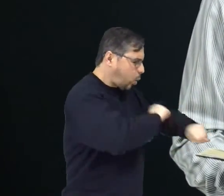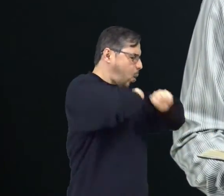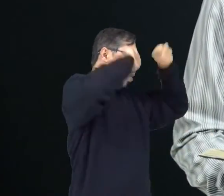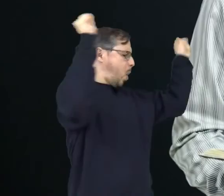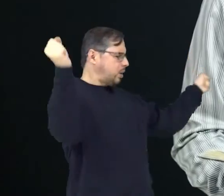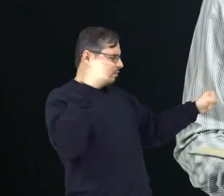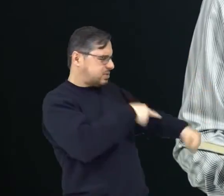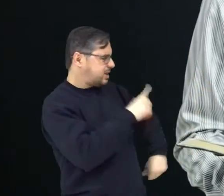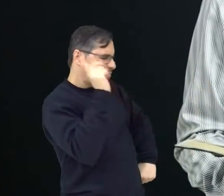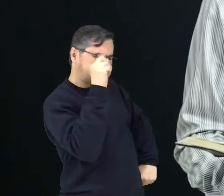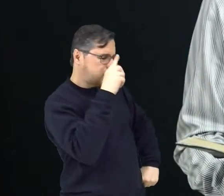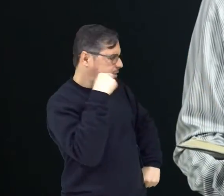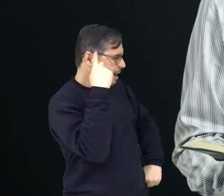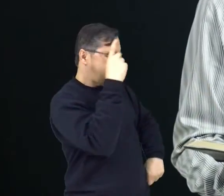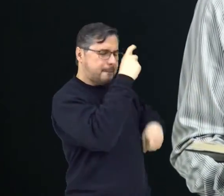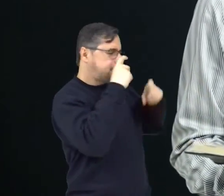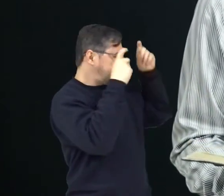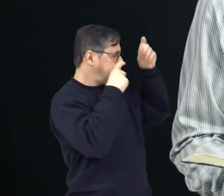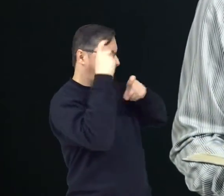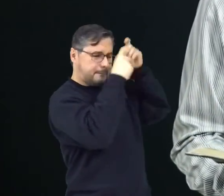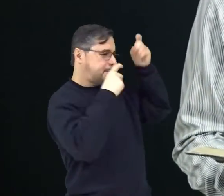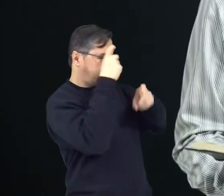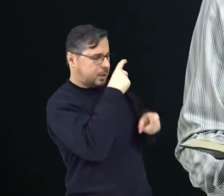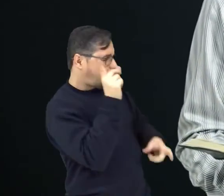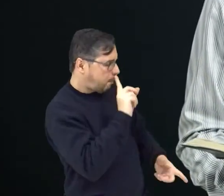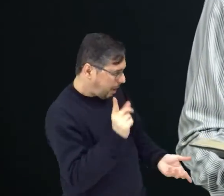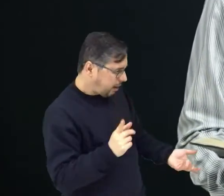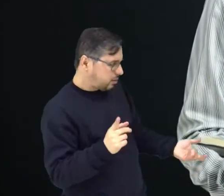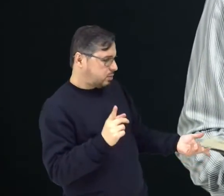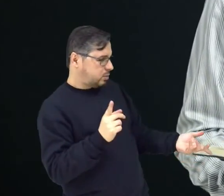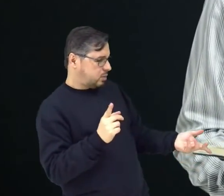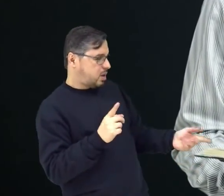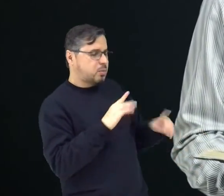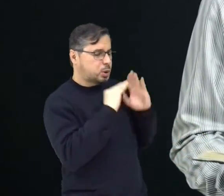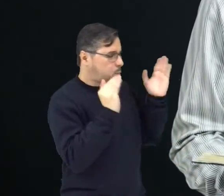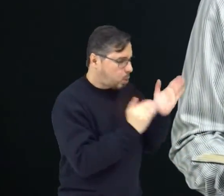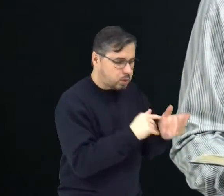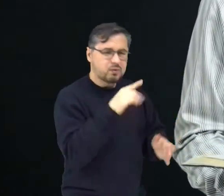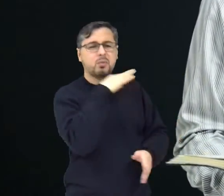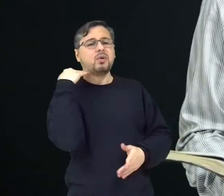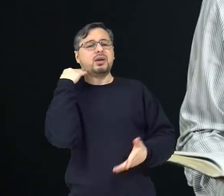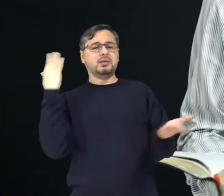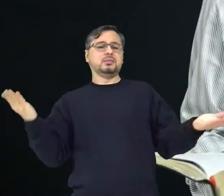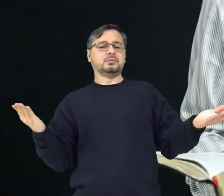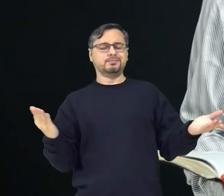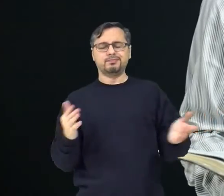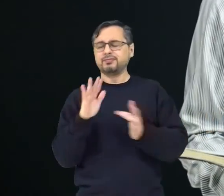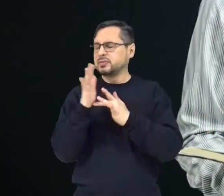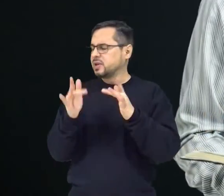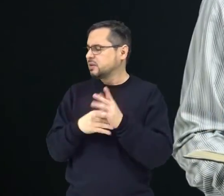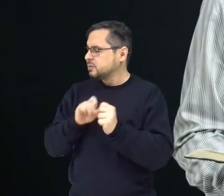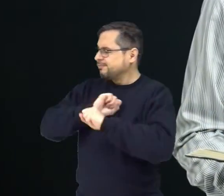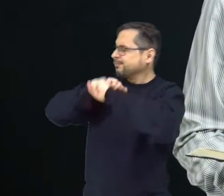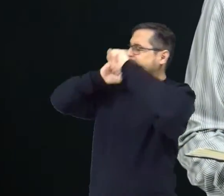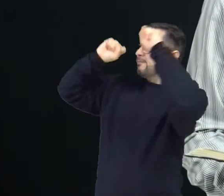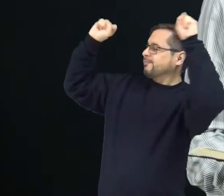da situação, perguntando se ele não se importava que viessem todos a perecer. Jesus se levanta,